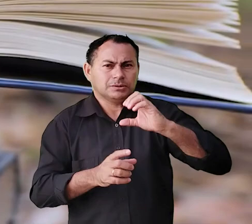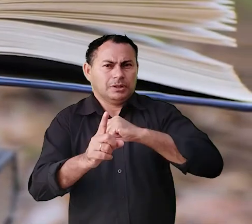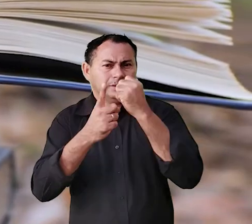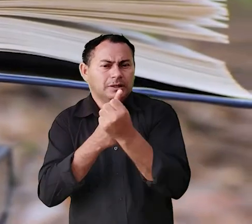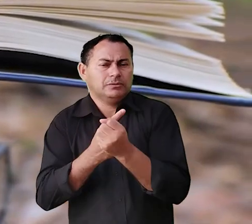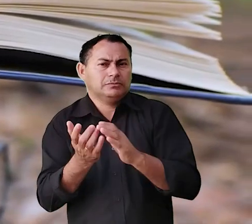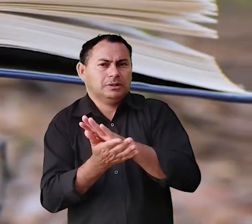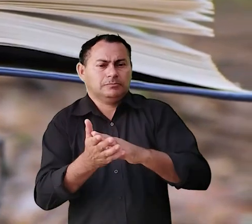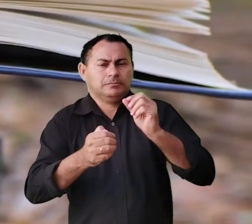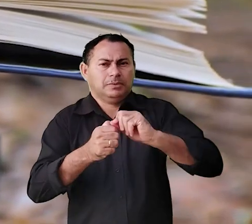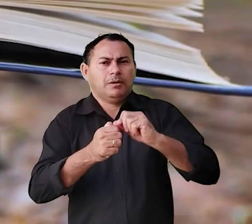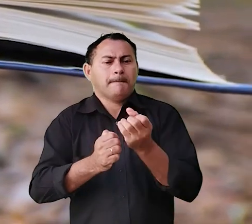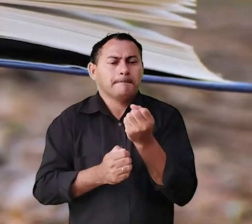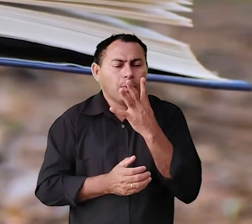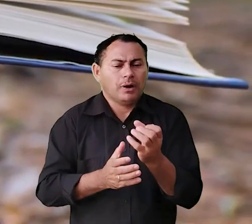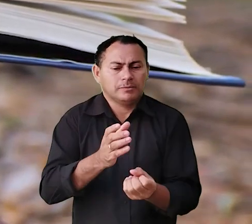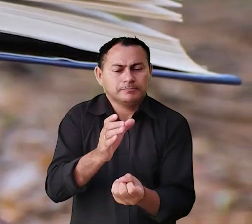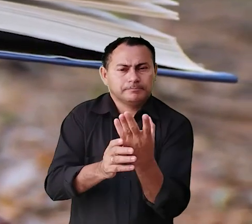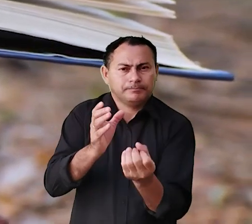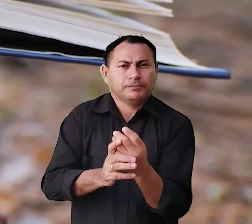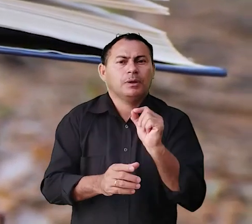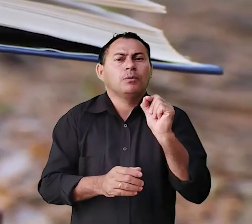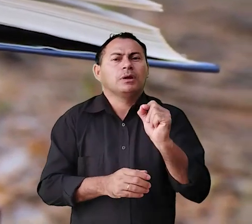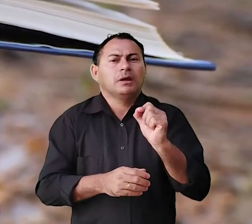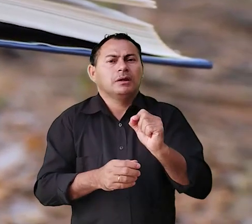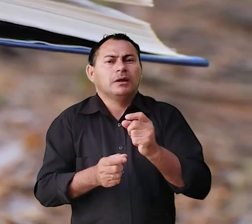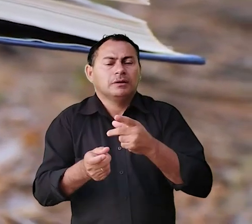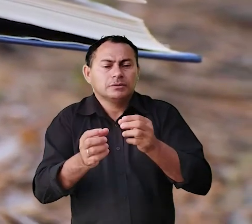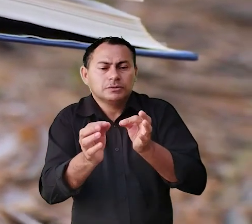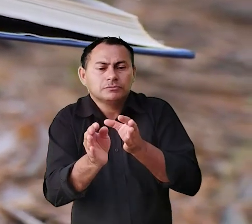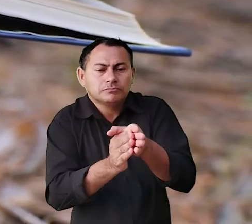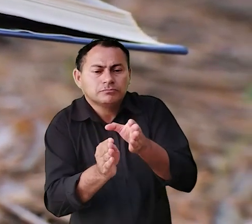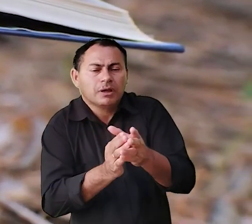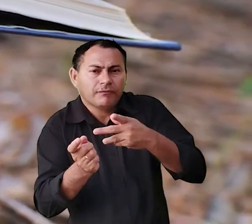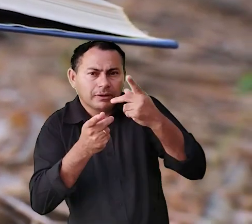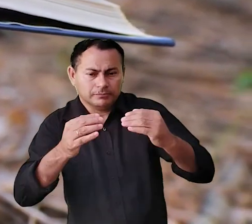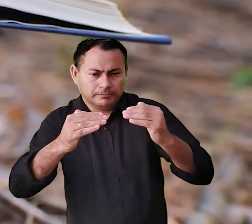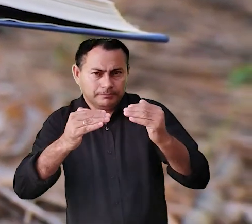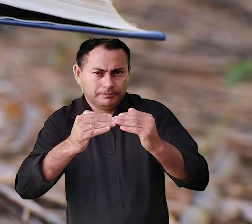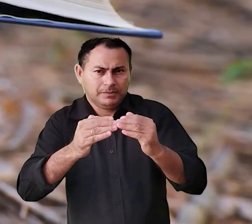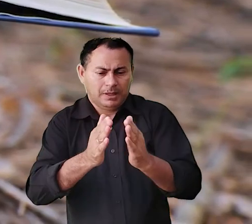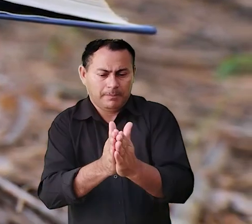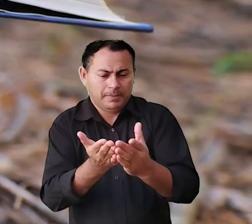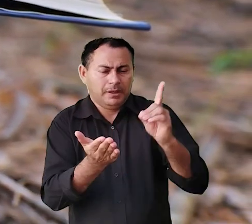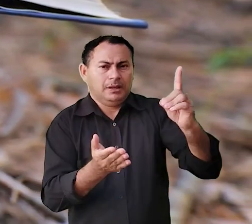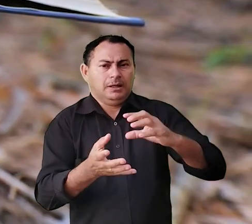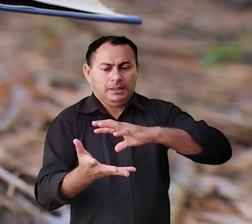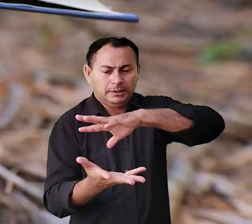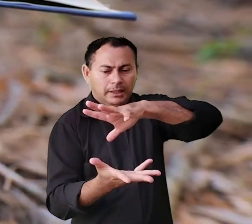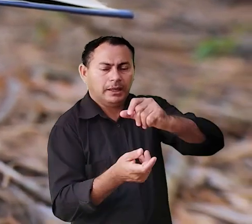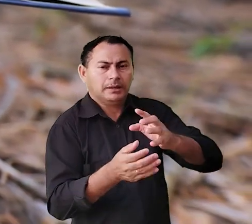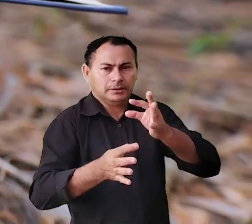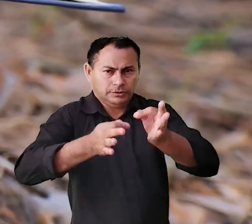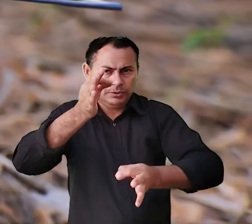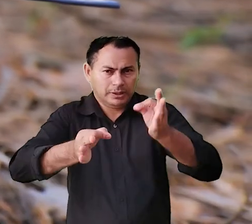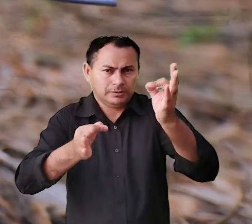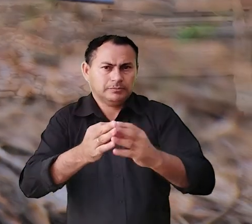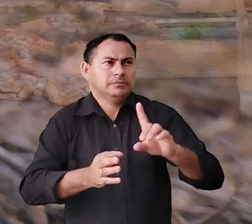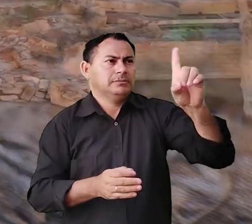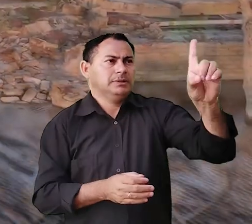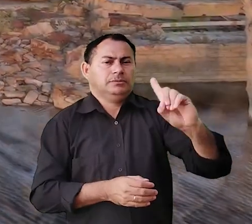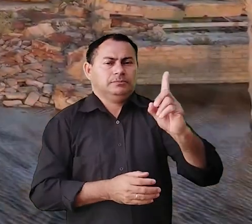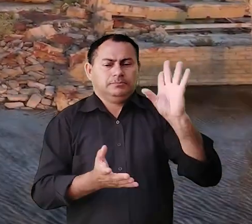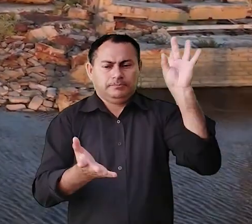consciência social, nem a realização de boas obras. O que ele estava sugerindo era, de acordo com a Bíblia, a terra será